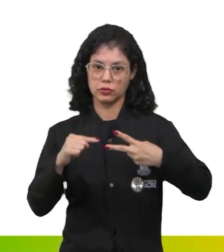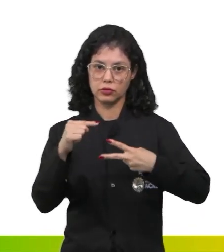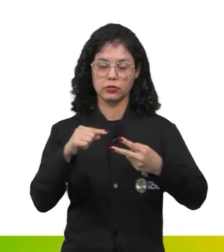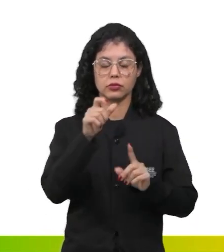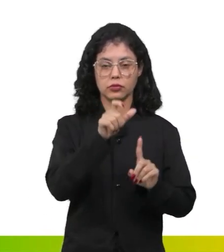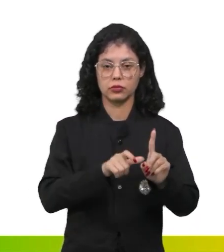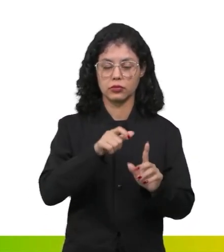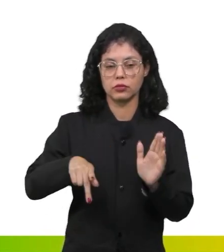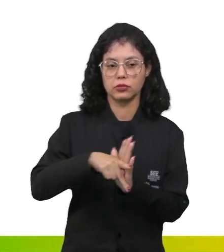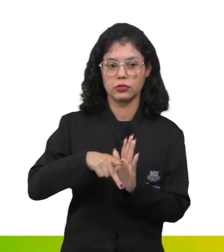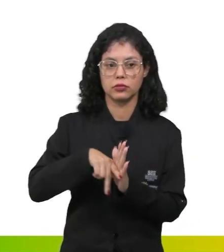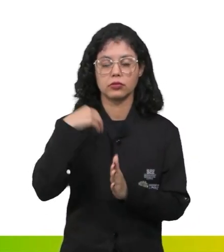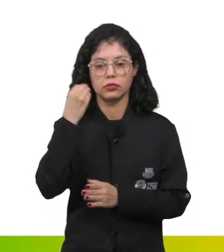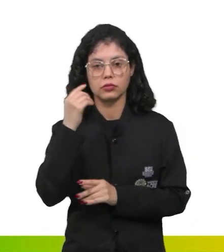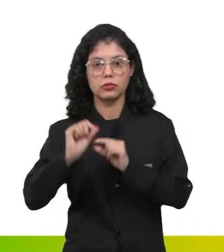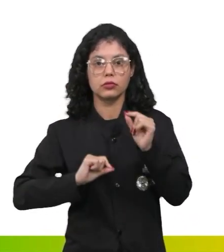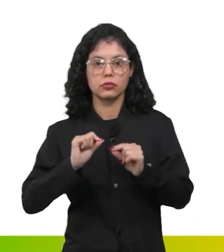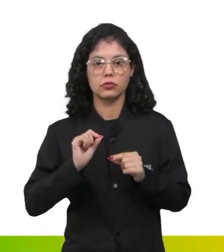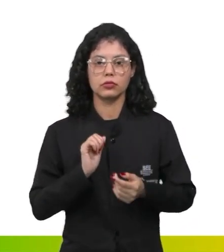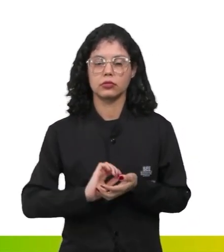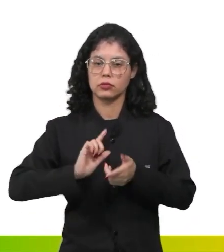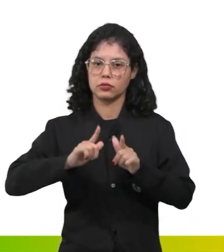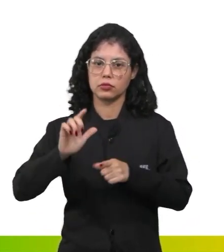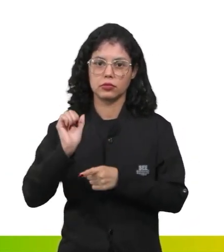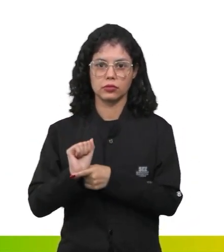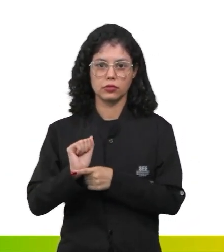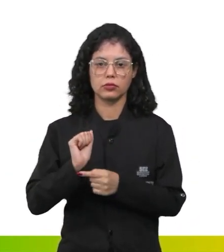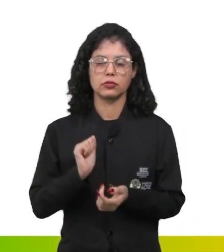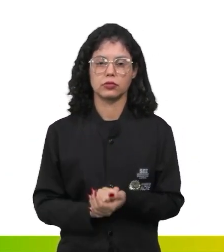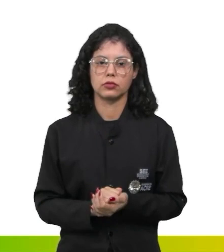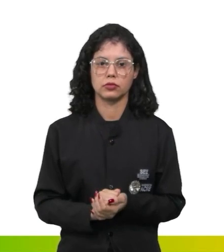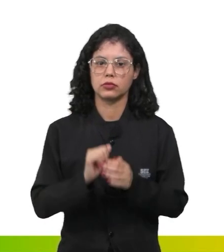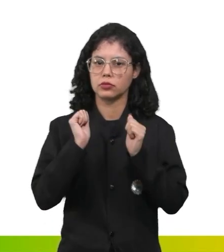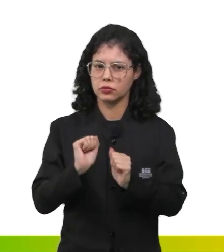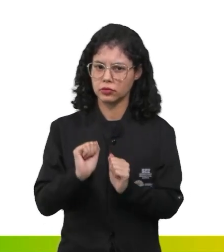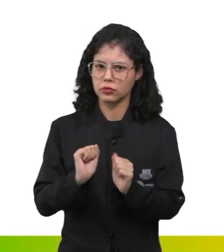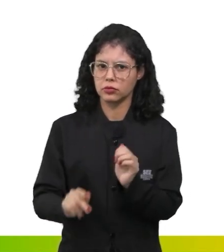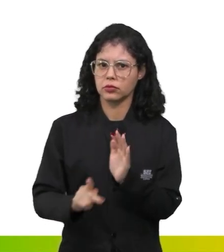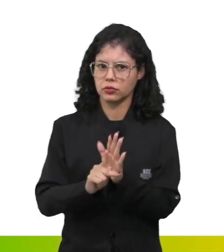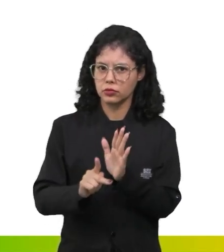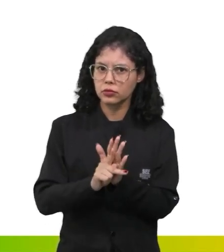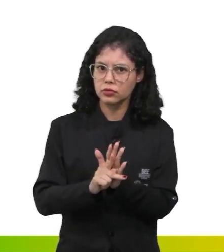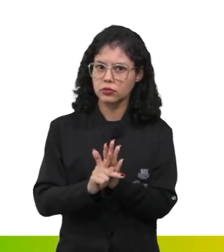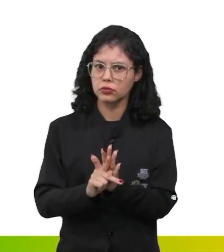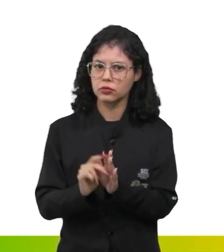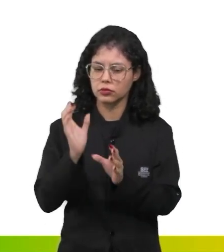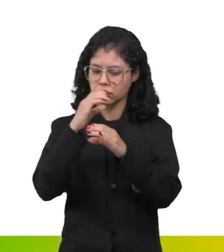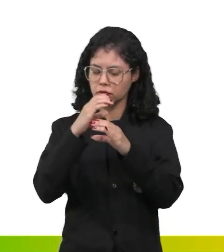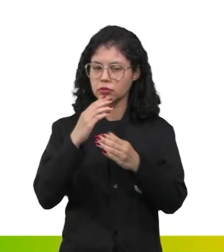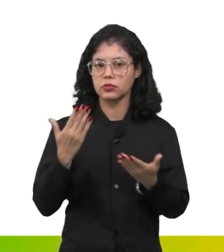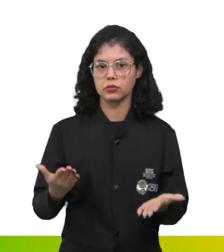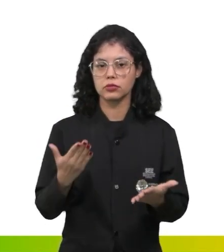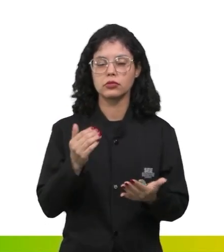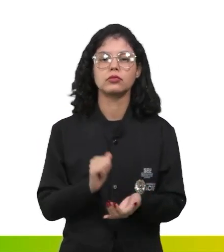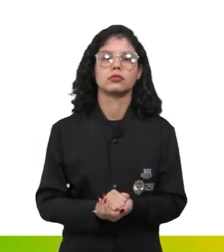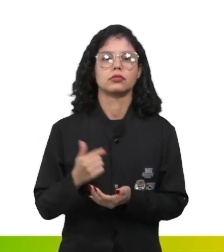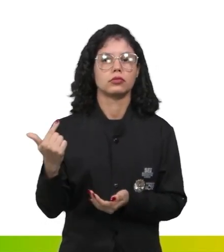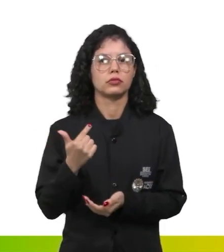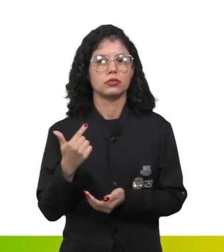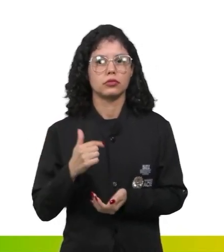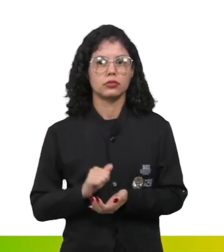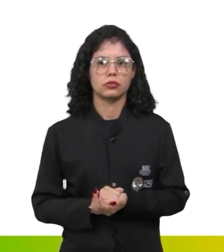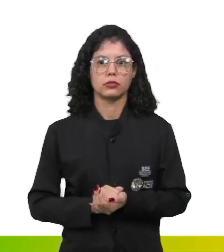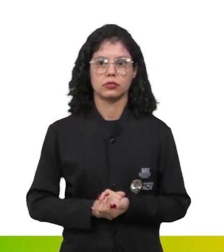mostraram experimentalmente que, letra A, seres vivos podem ser criados em laboratórios, né? Então, segundo ali